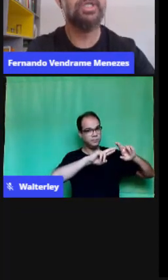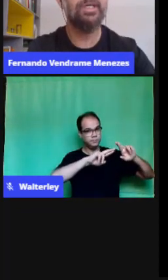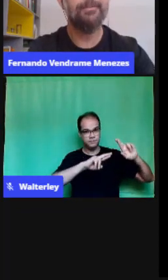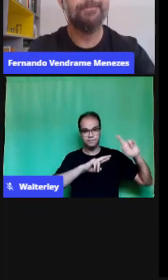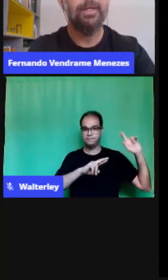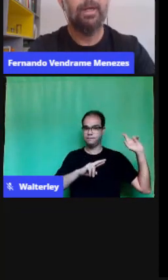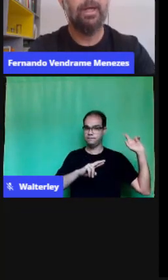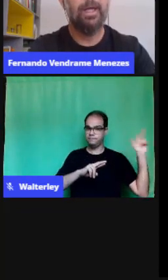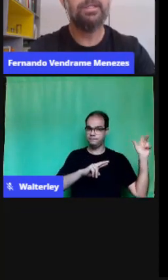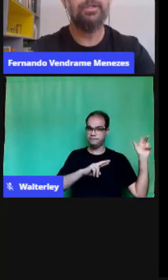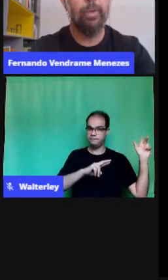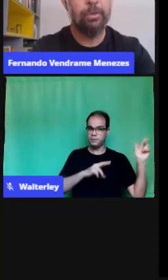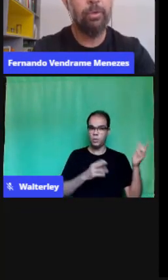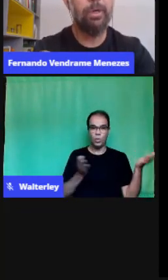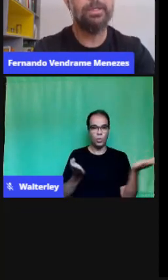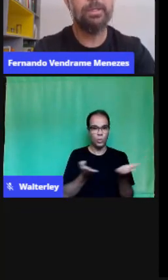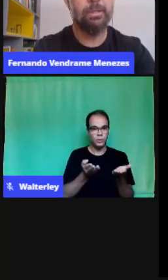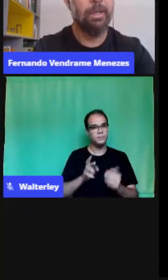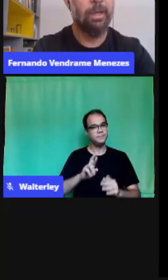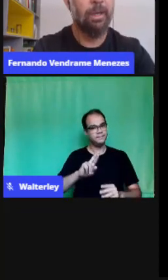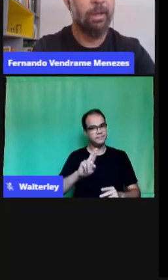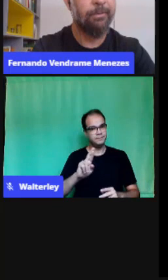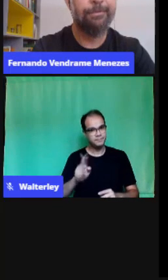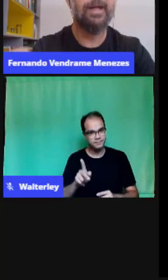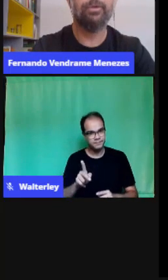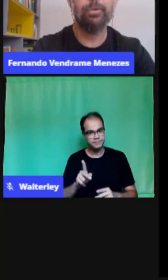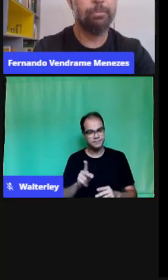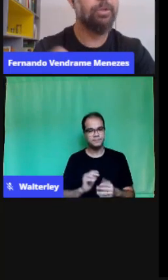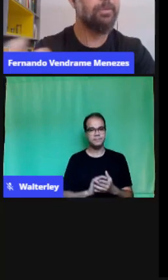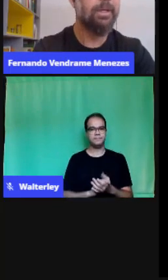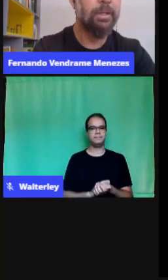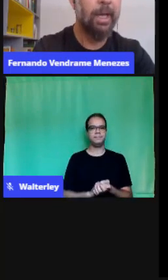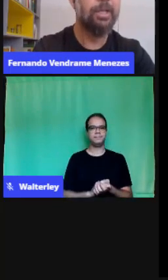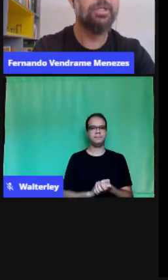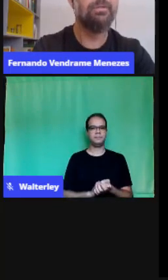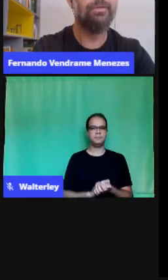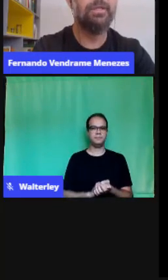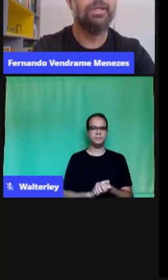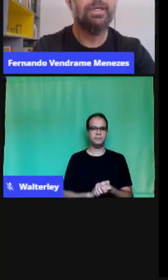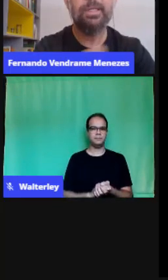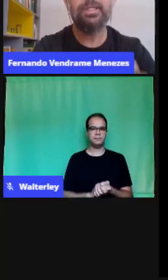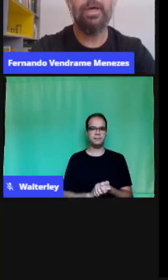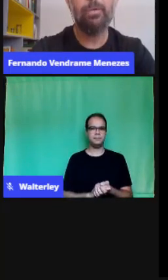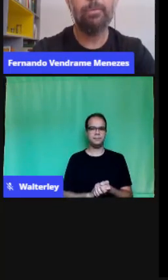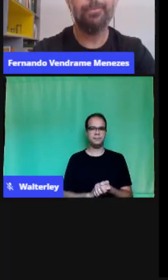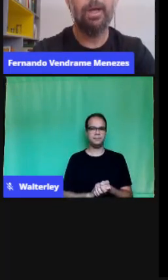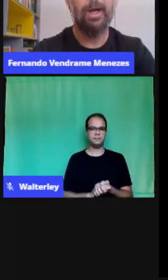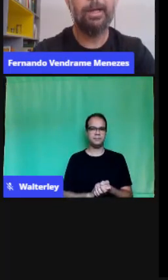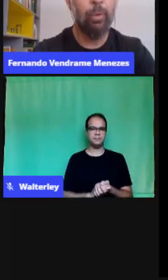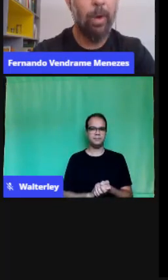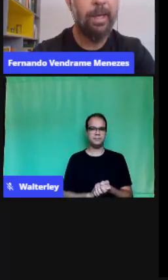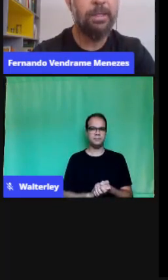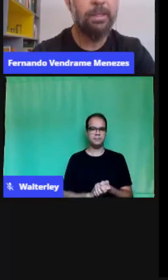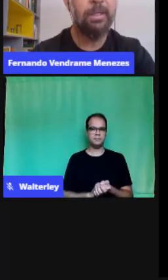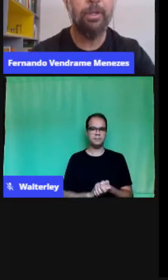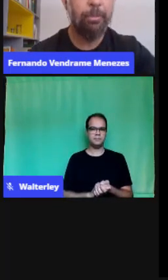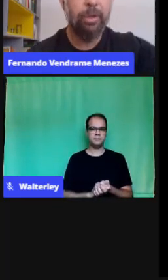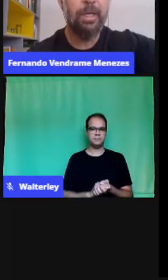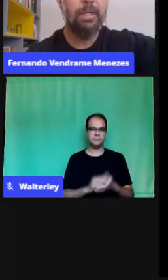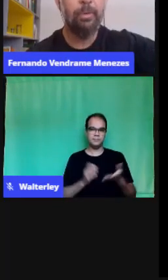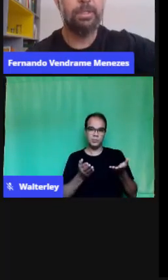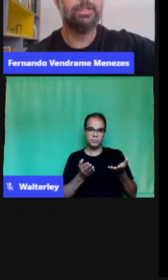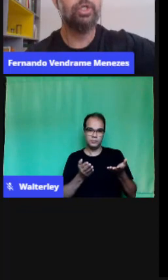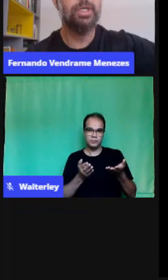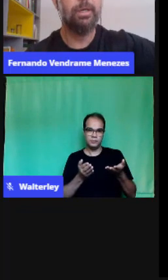Grécia Antiga, situações, fatos, possibilidades, enfim, que são atuais e que